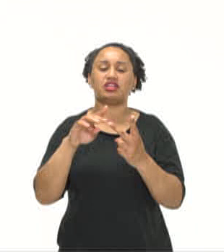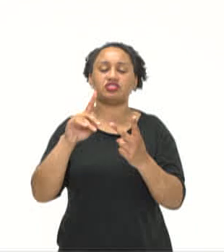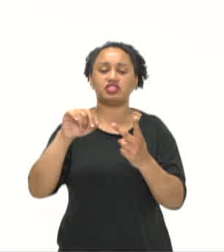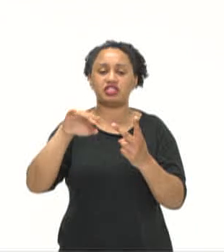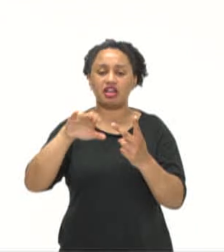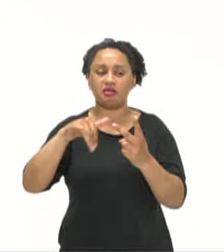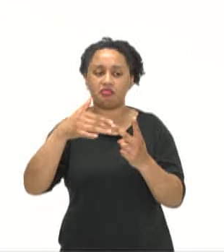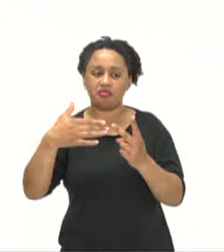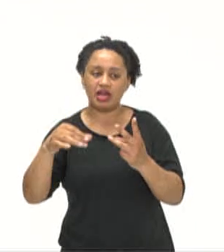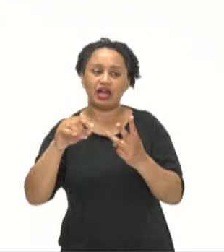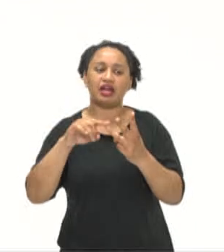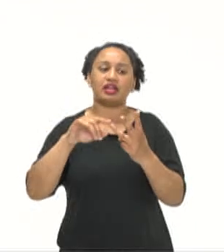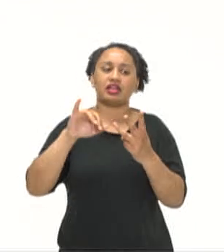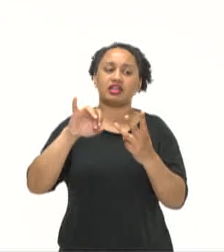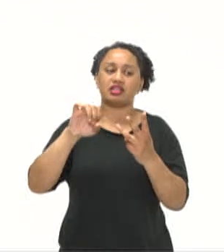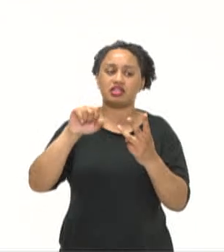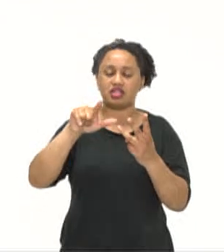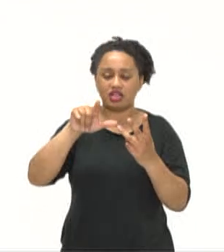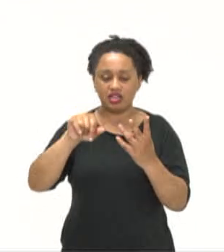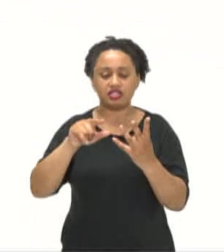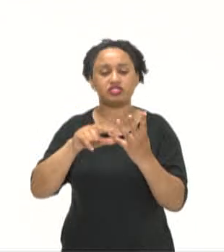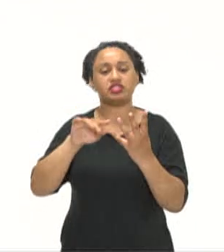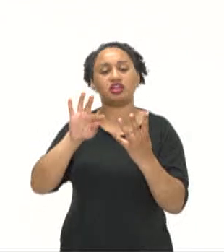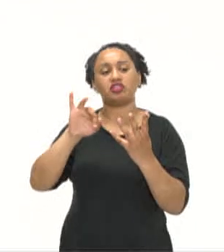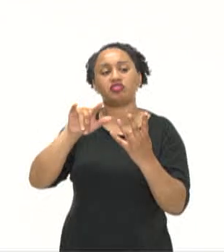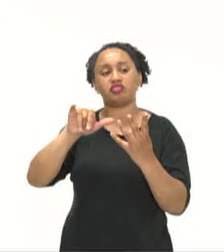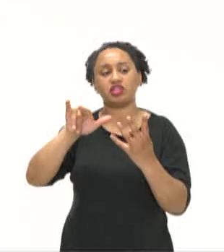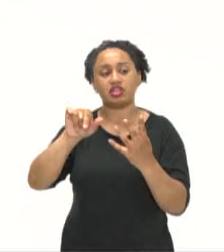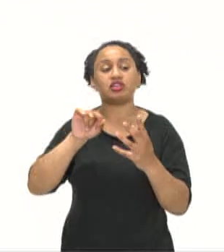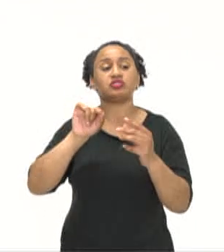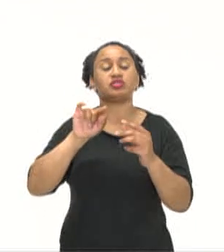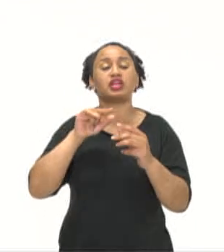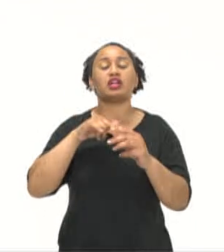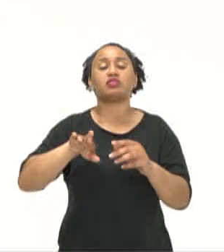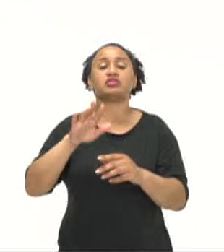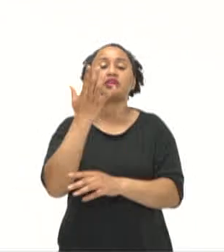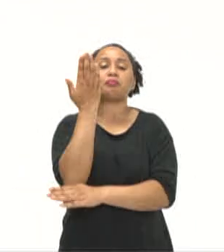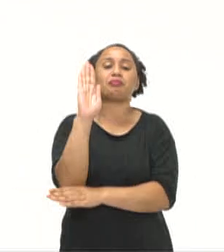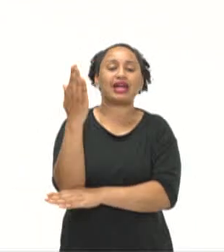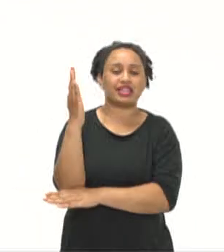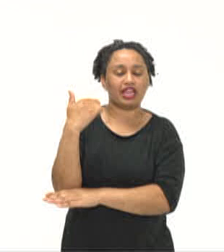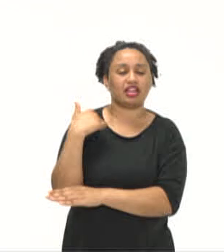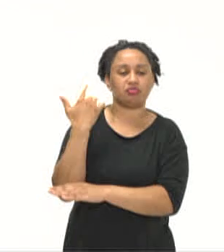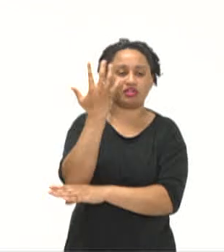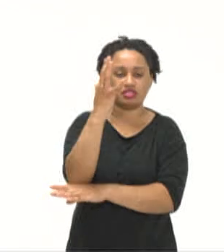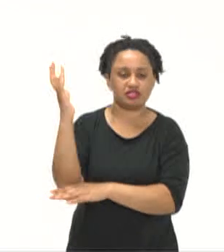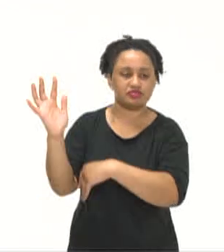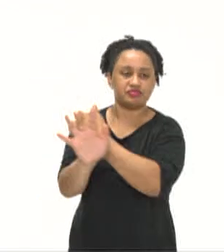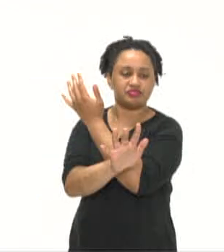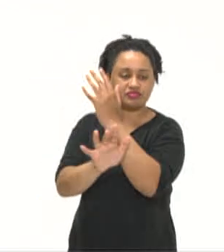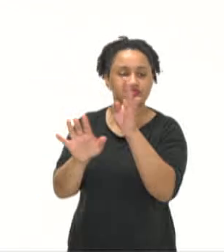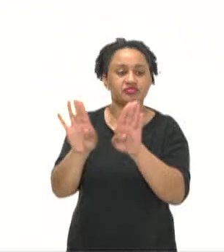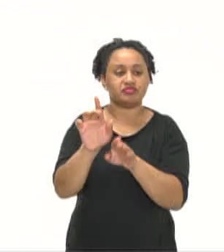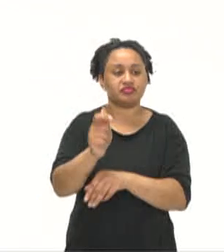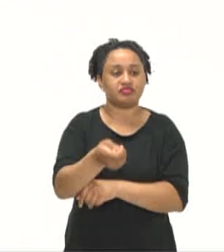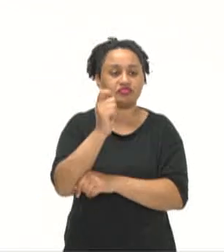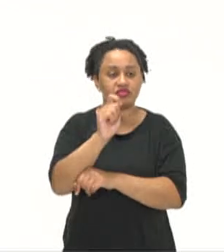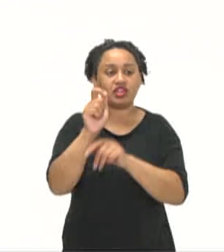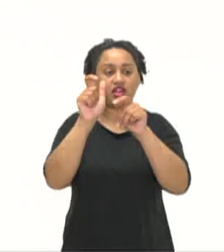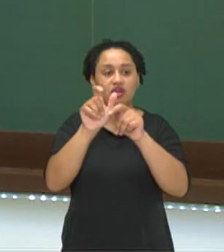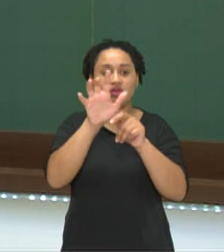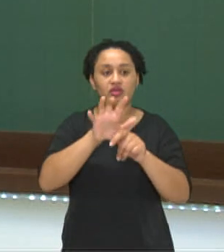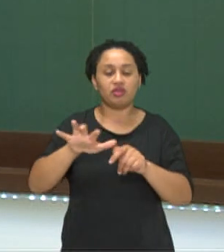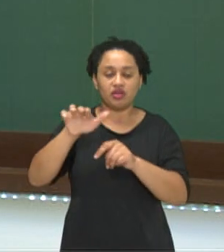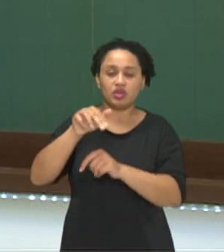a economia desses países destaca-se pela exploração de madeira, das florestas de coníferas e pela pesca. Então, aonde que está localizada essa área?